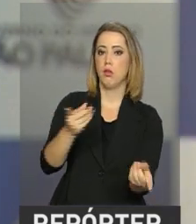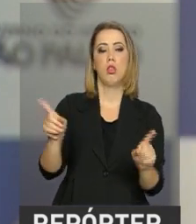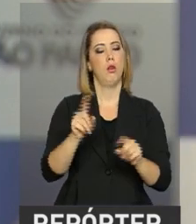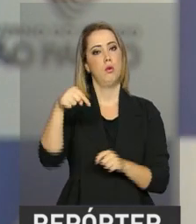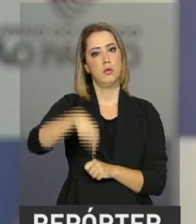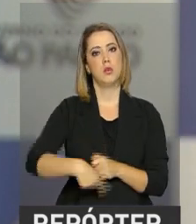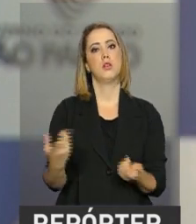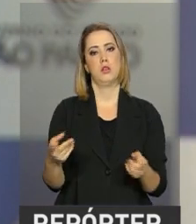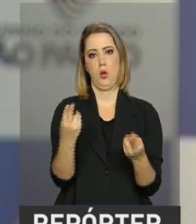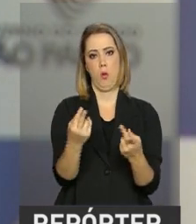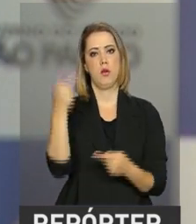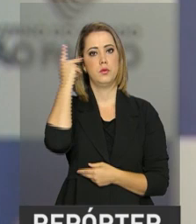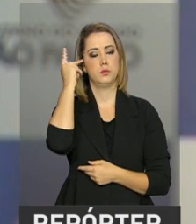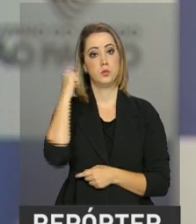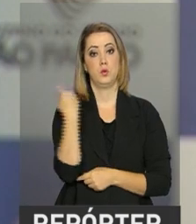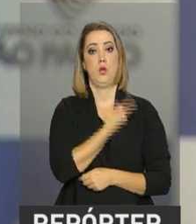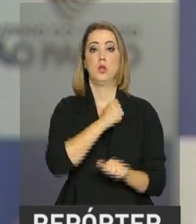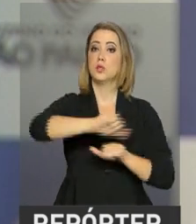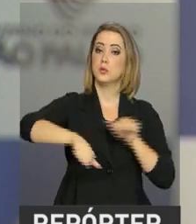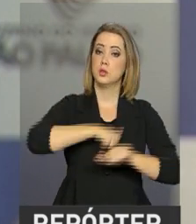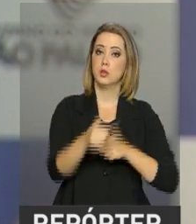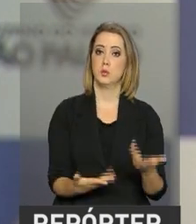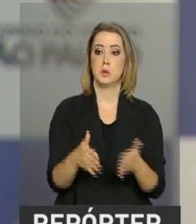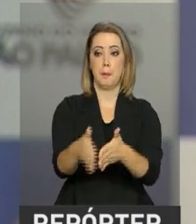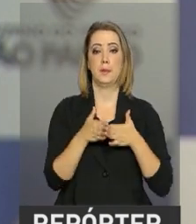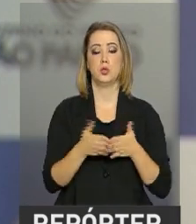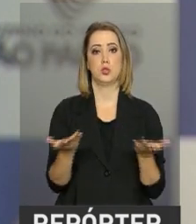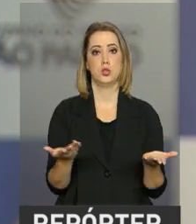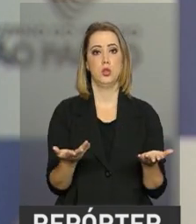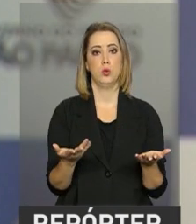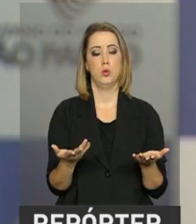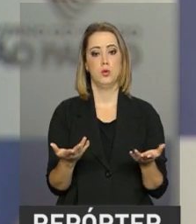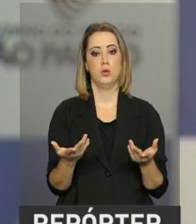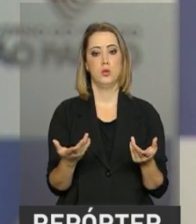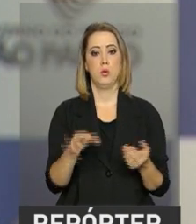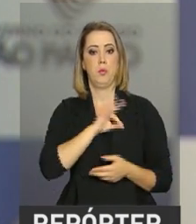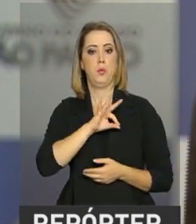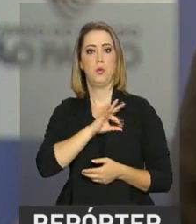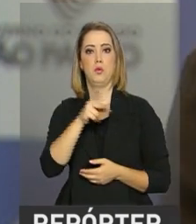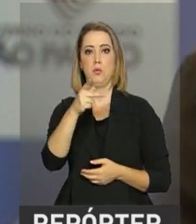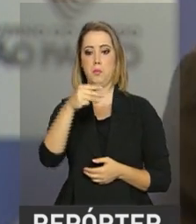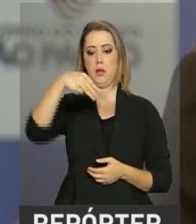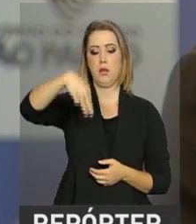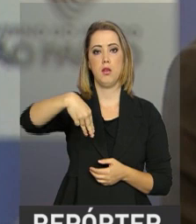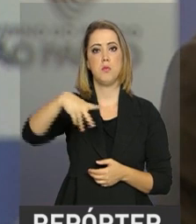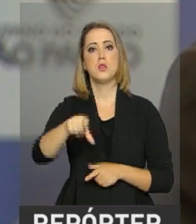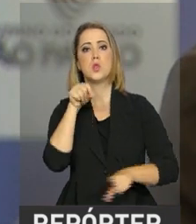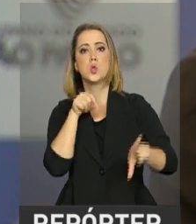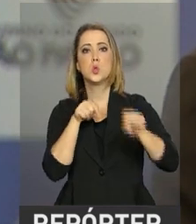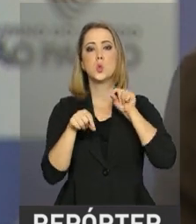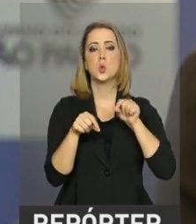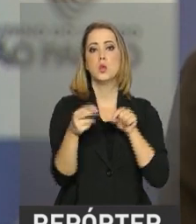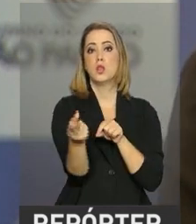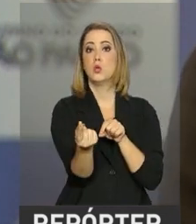São Paulo não foi diferente nós alteramos isso é pedindo e dizendo para Polícia Militar escolher dentro do